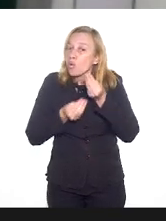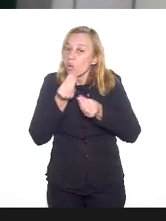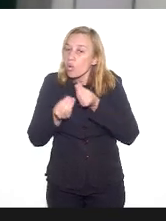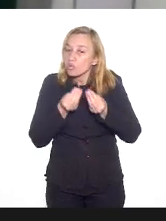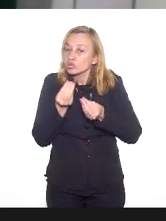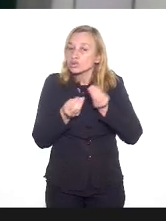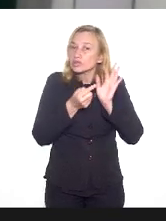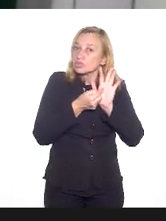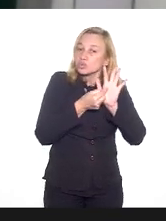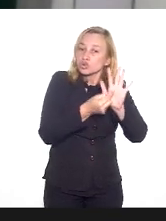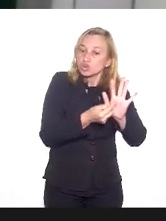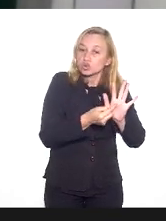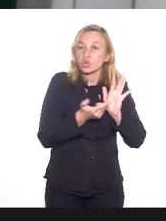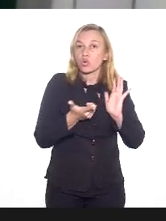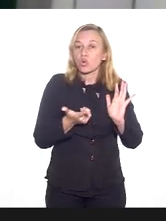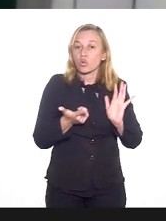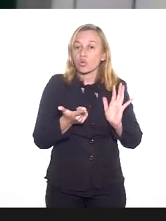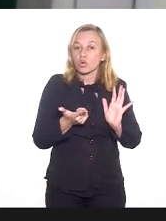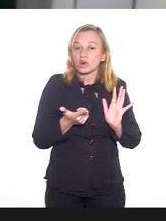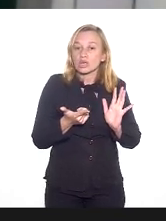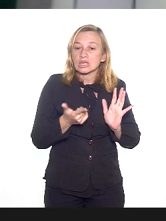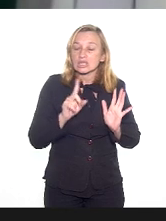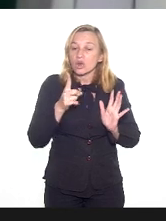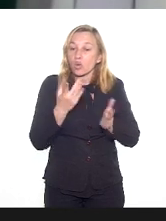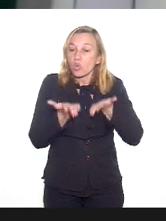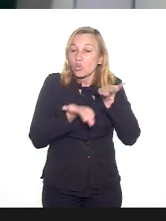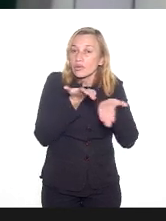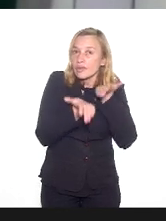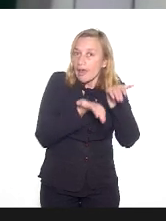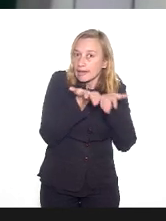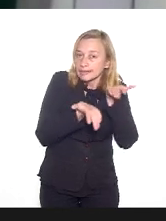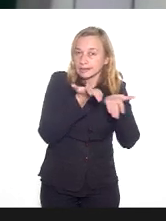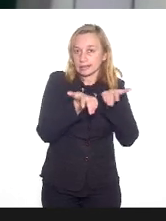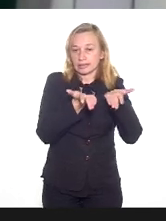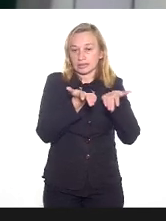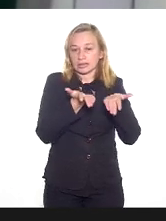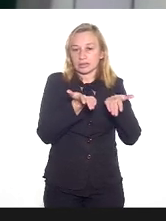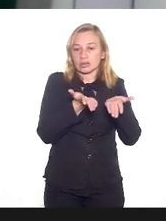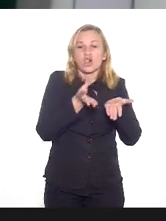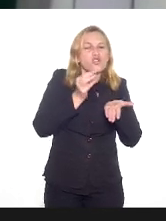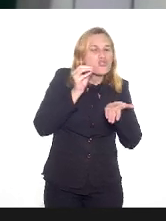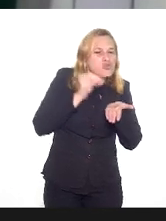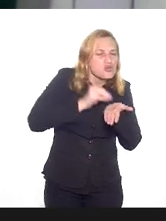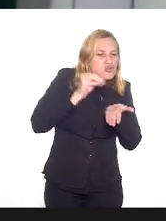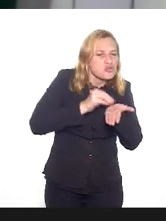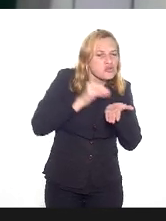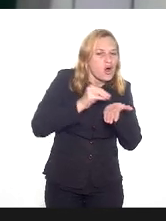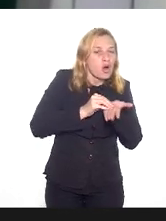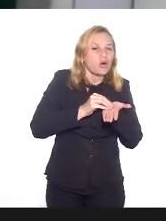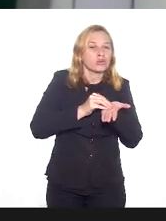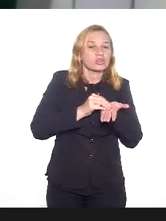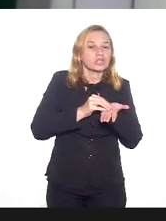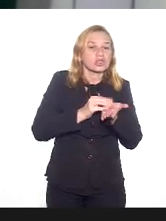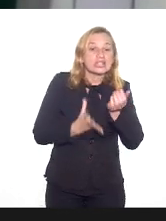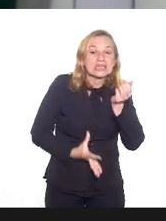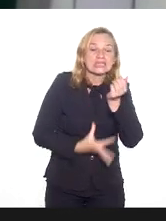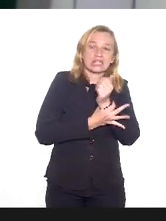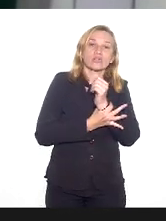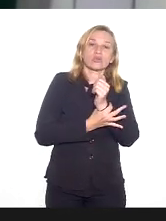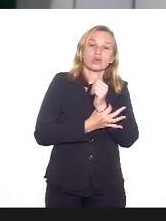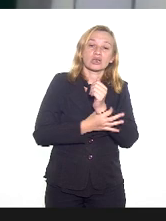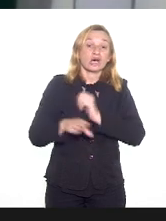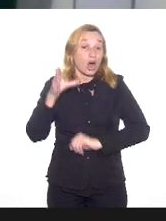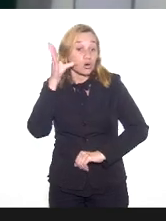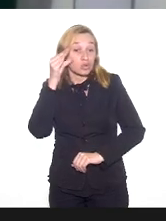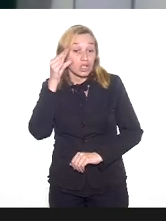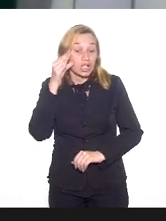revelou uma maneira assim, descuidada, com falta absoluta de zelo e de proteção ao interesse público e